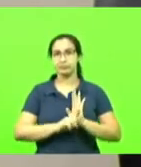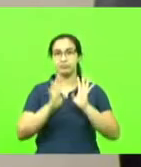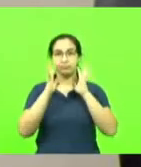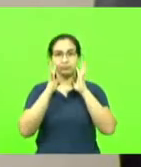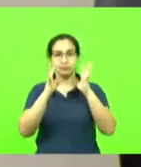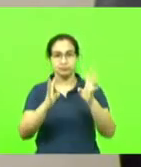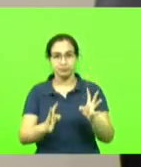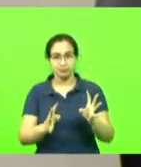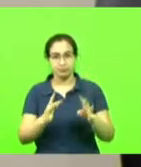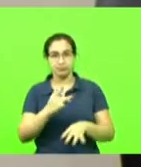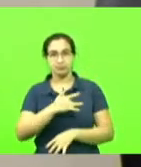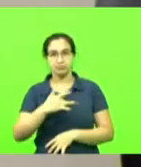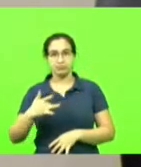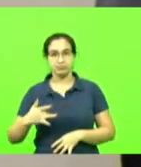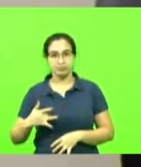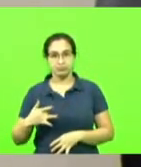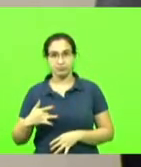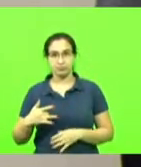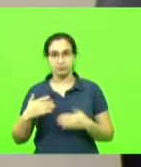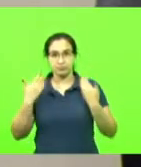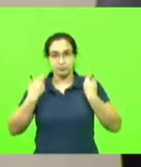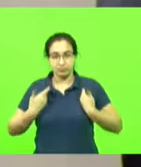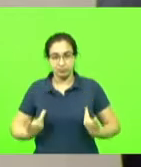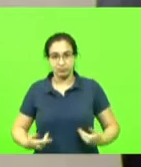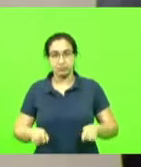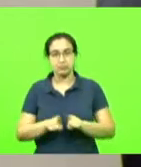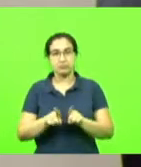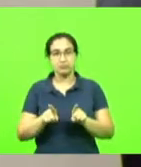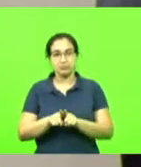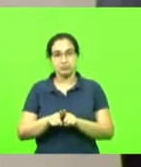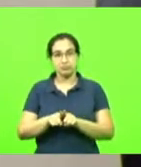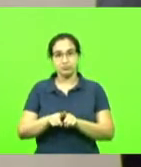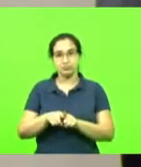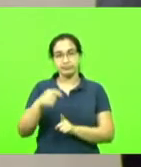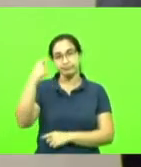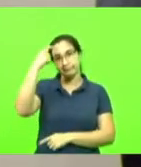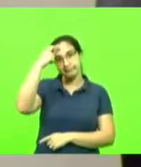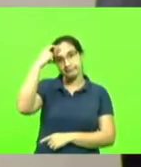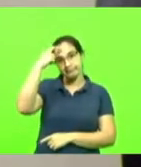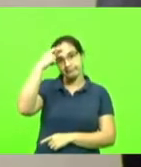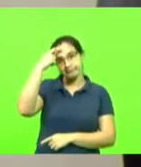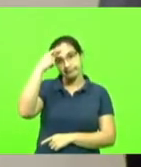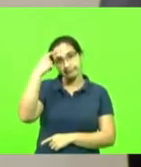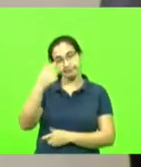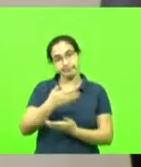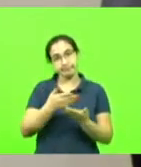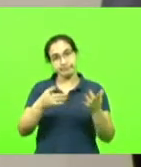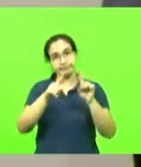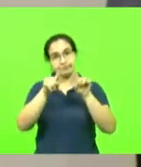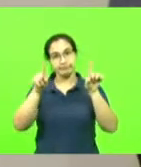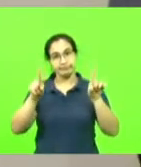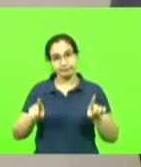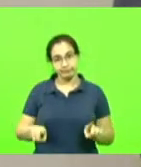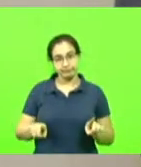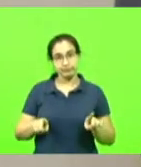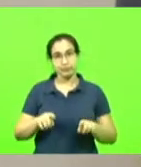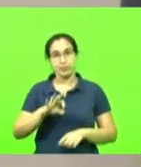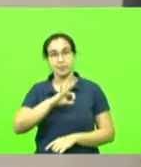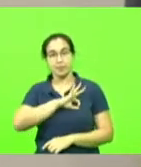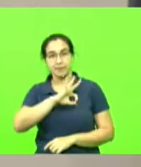saúde física e mental aos servidores dessa Secretaria, da Polícia Militar, Corpo de Bombeiros e Polícia